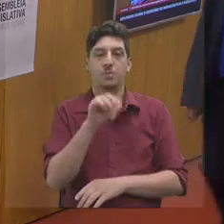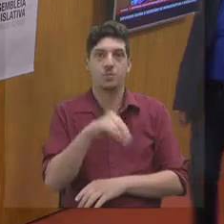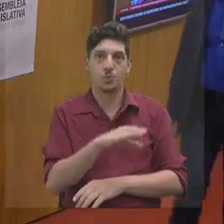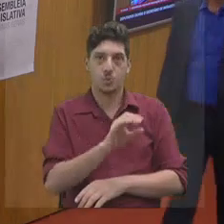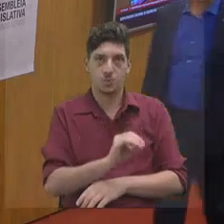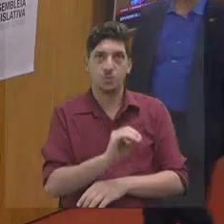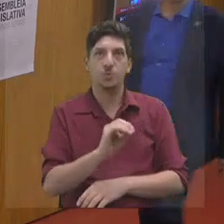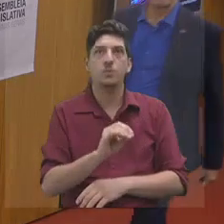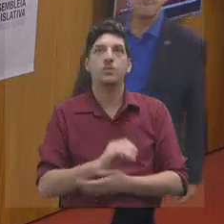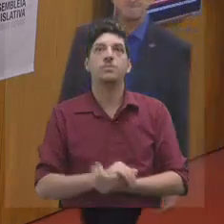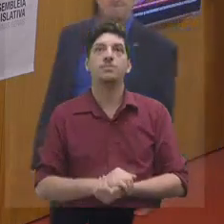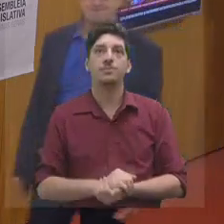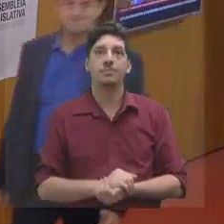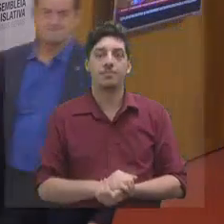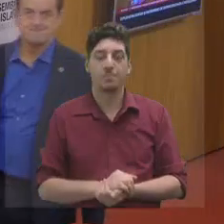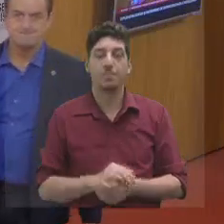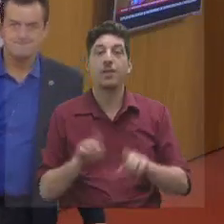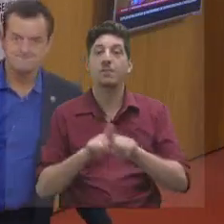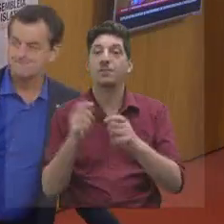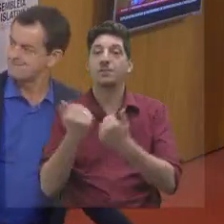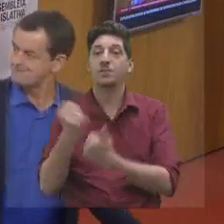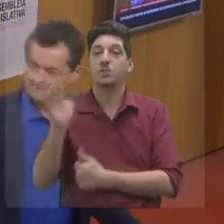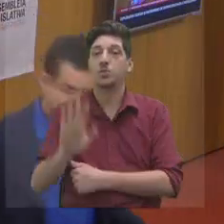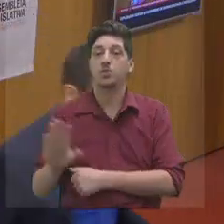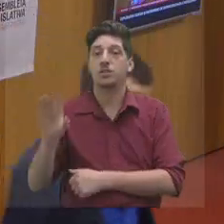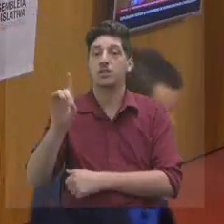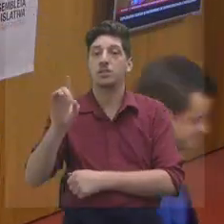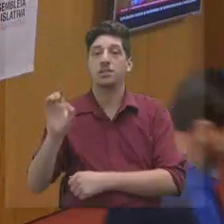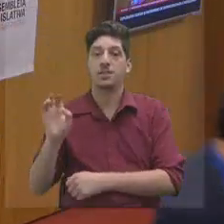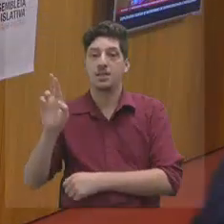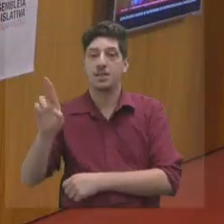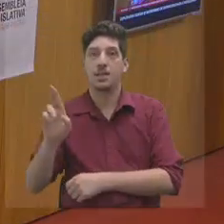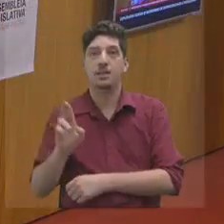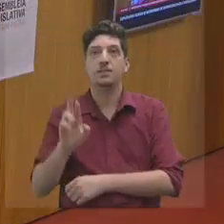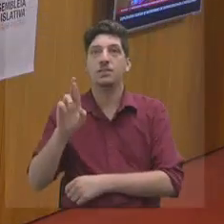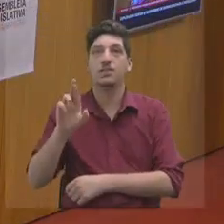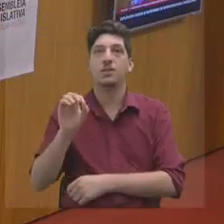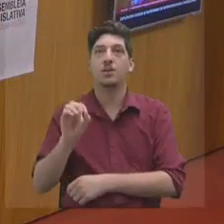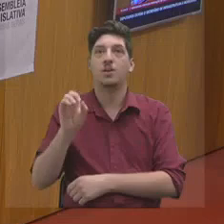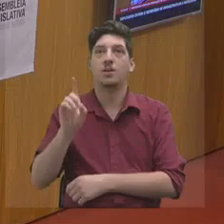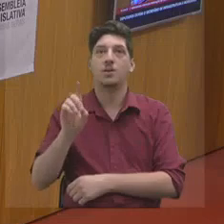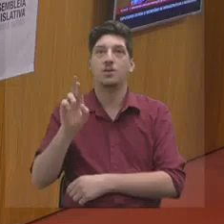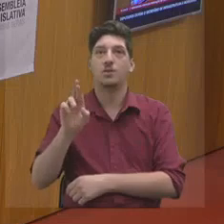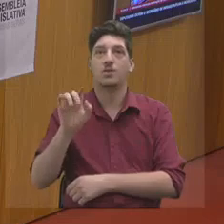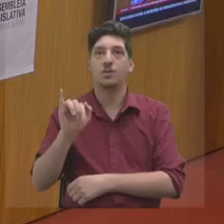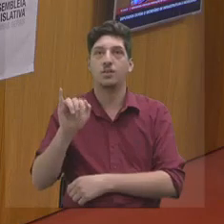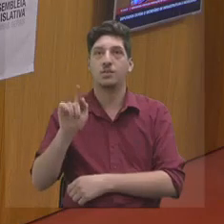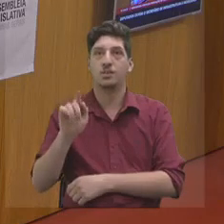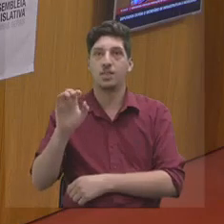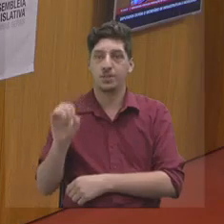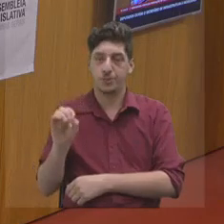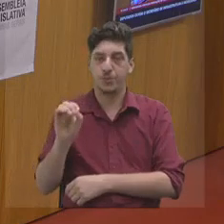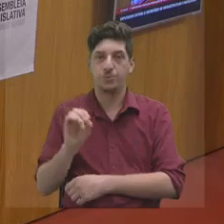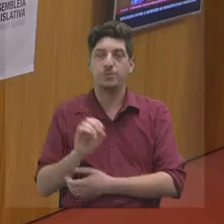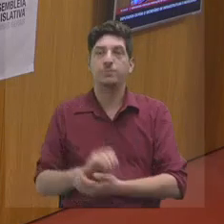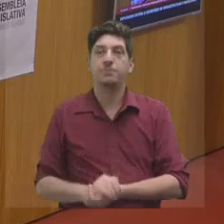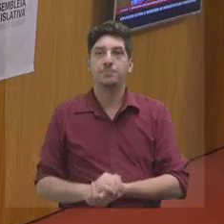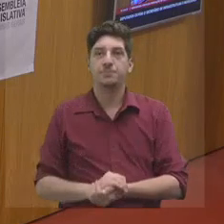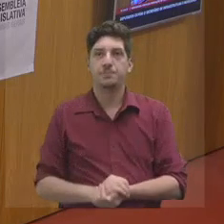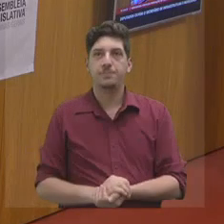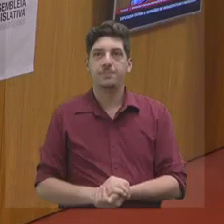da mesma forma o nosso diretor-geral do Dr Rodrigues Rodrigo Tavares e